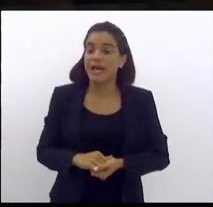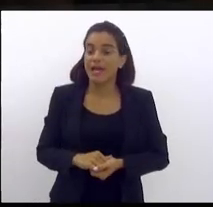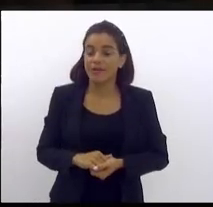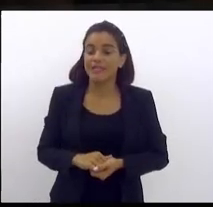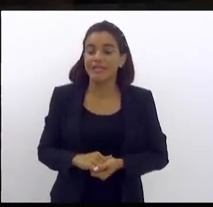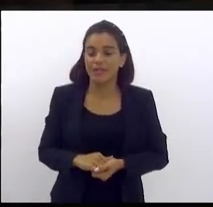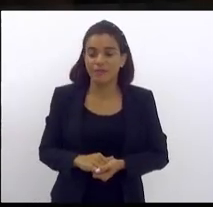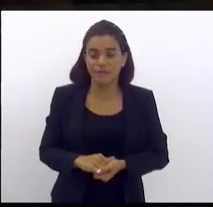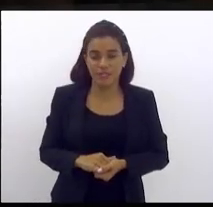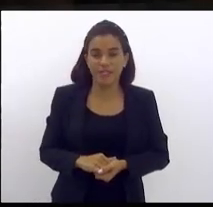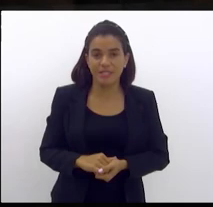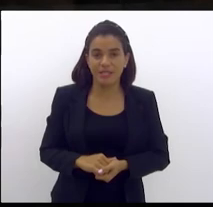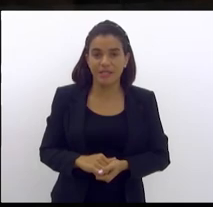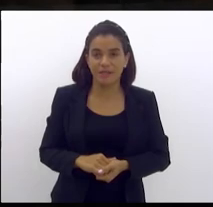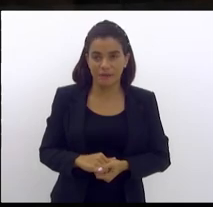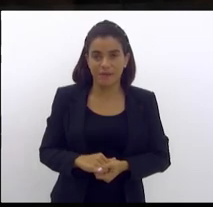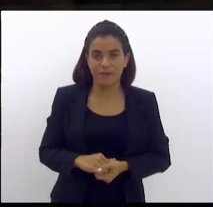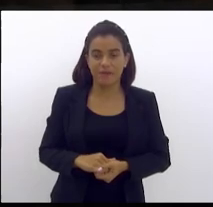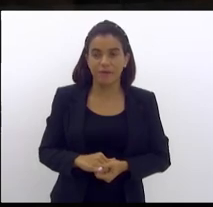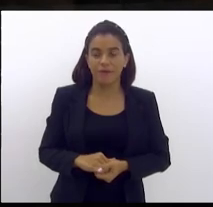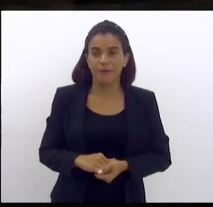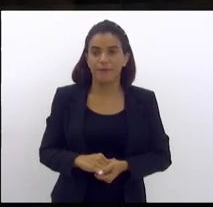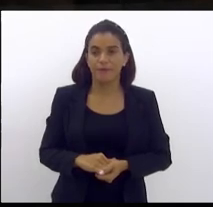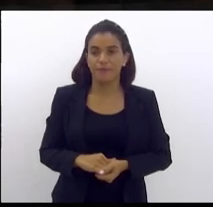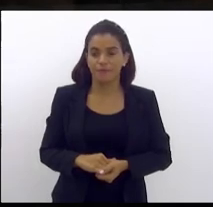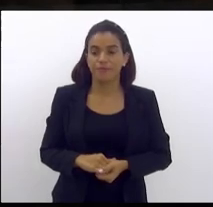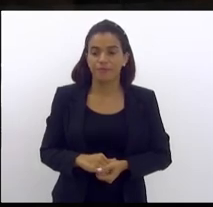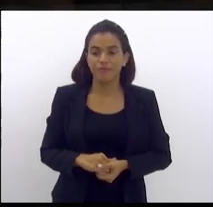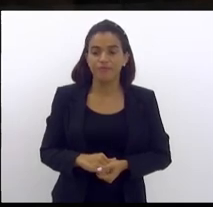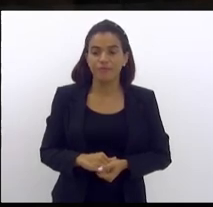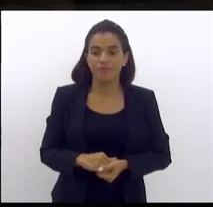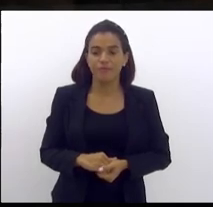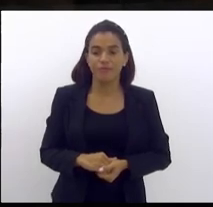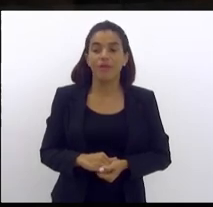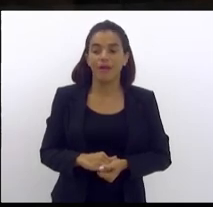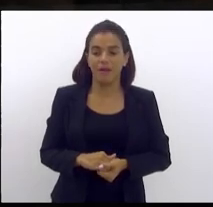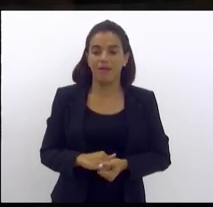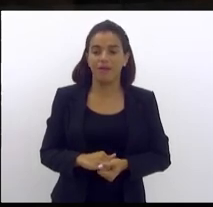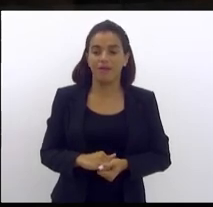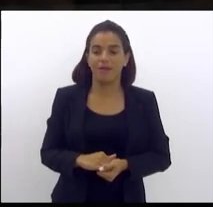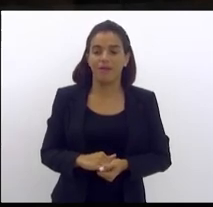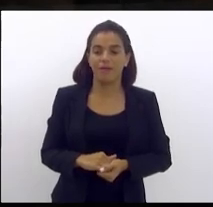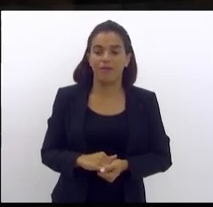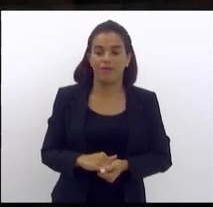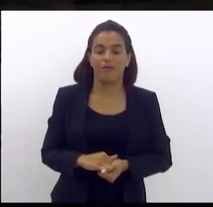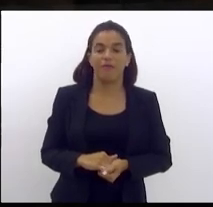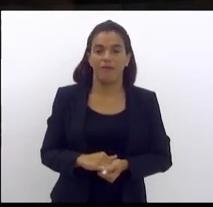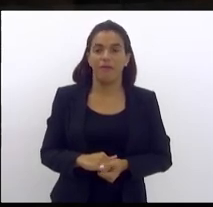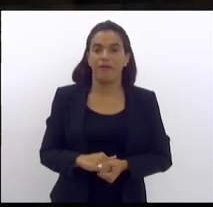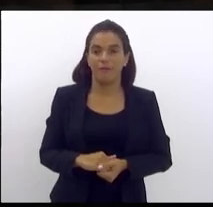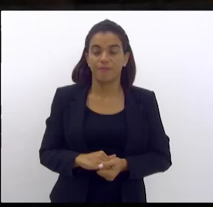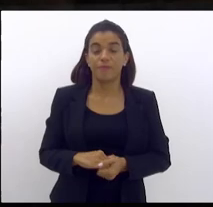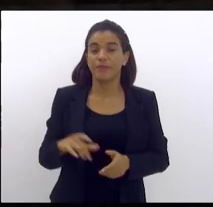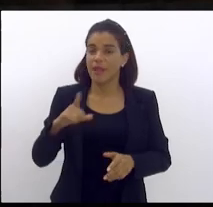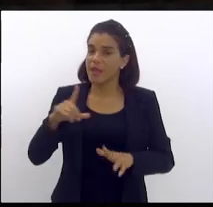Vou matar todos Vou matar todos as famílias que TM esperança de recuperar os seus